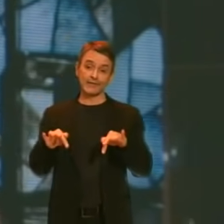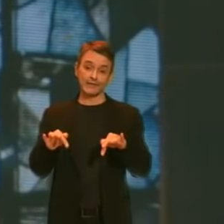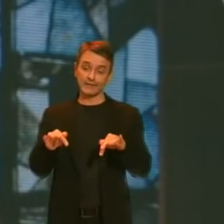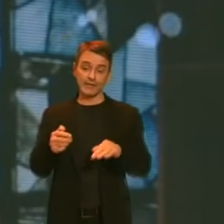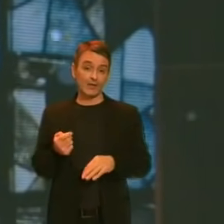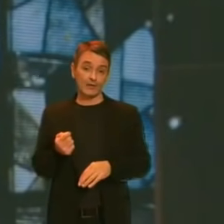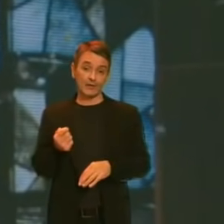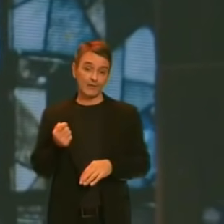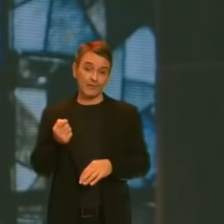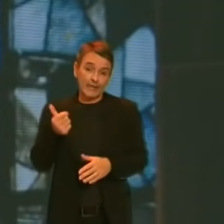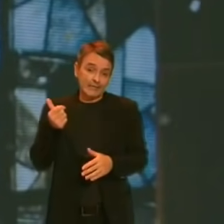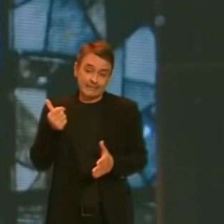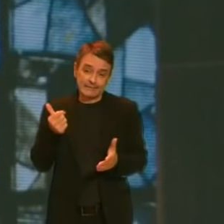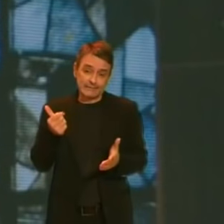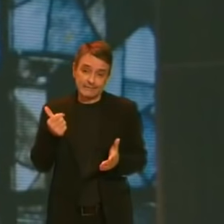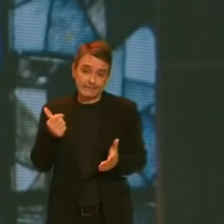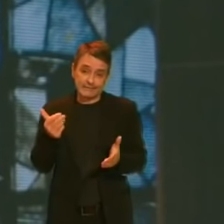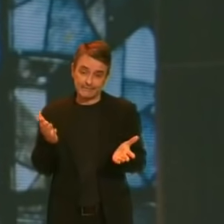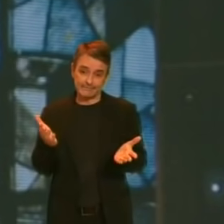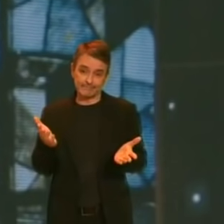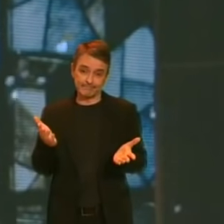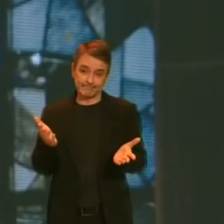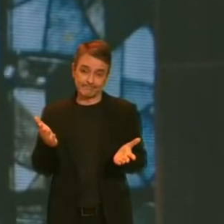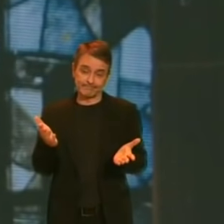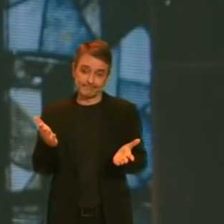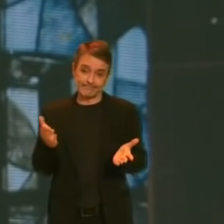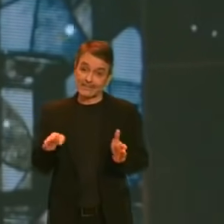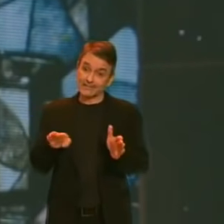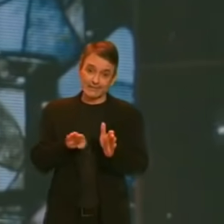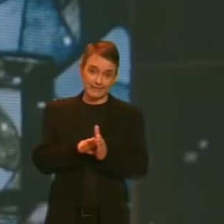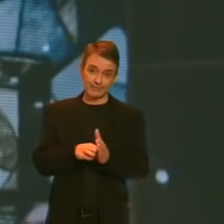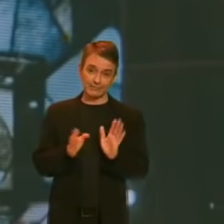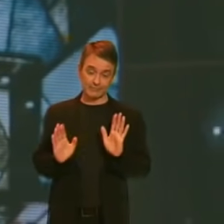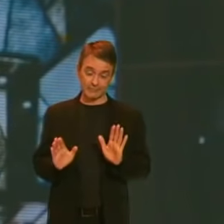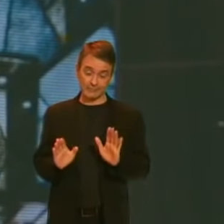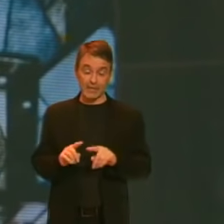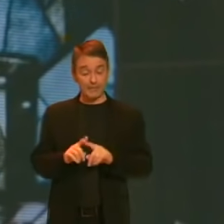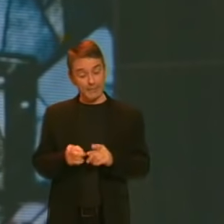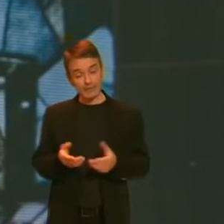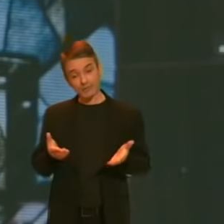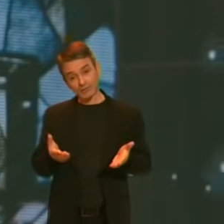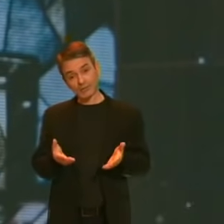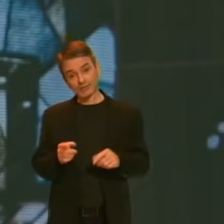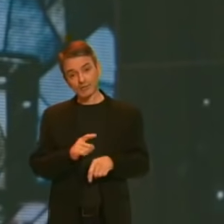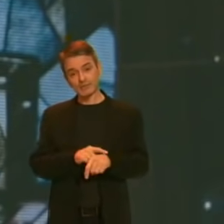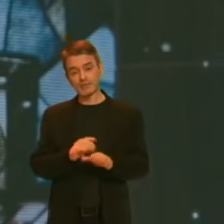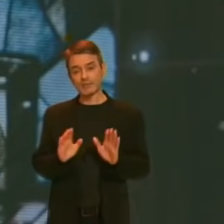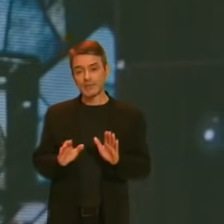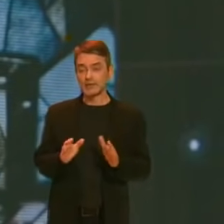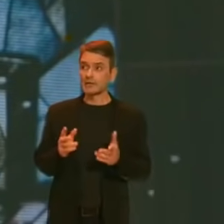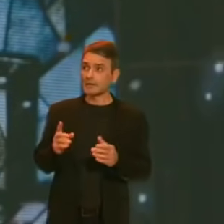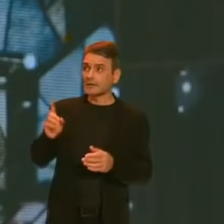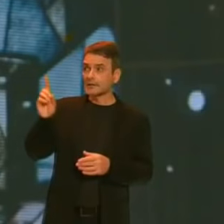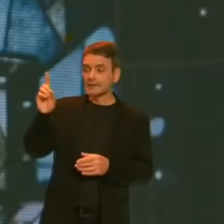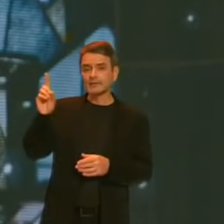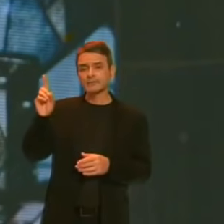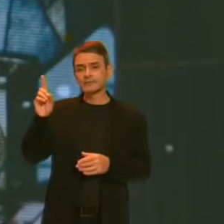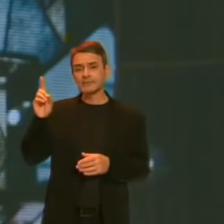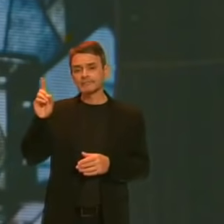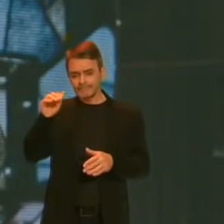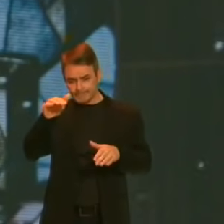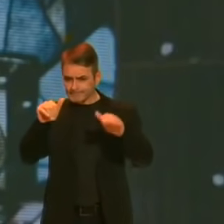Mas esse ainda é tempo, hoje ainda é tempo, em que o Senhor está chamando os perdidos ao